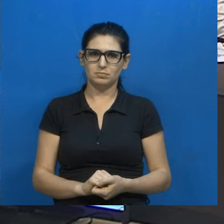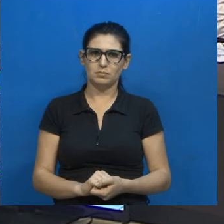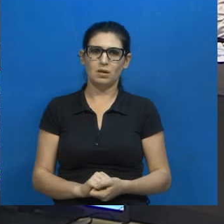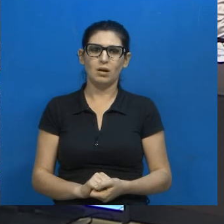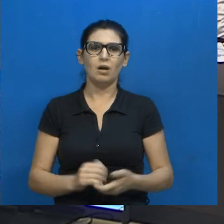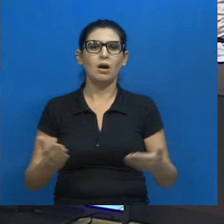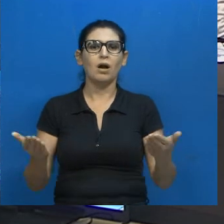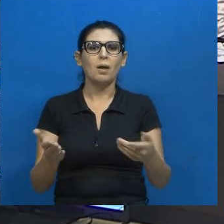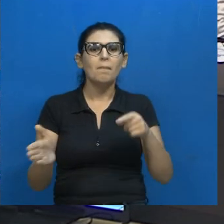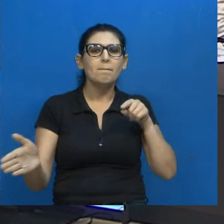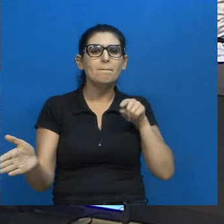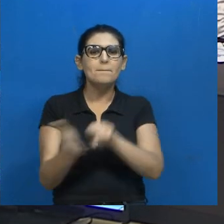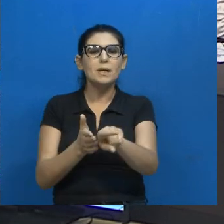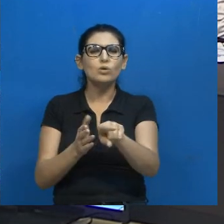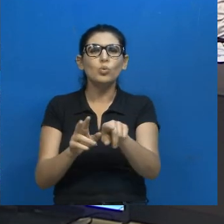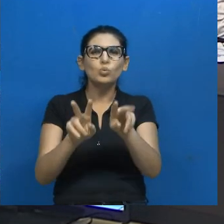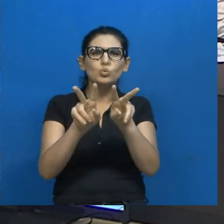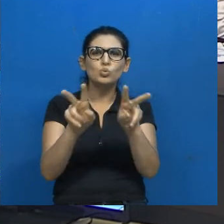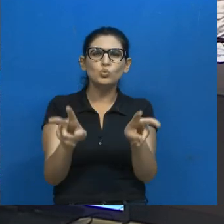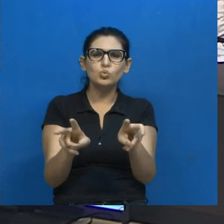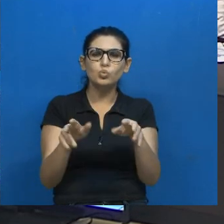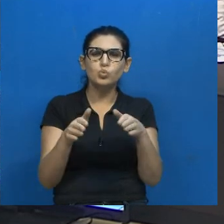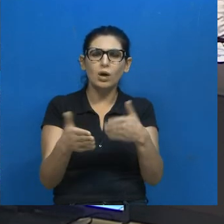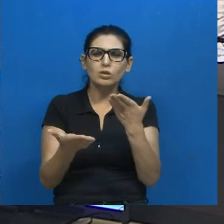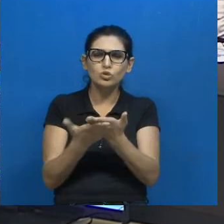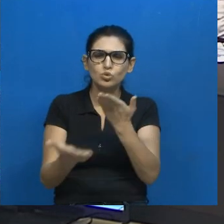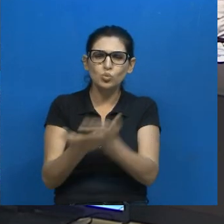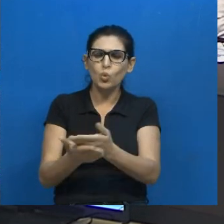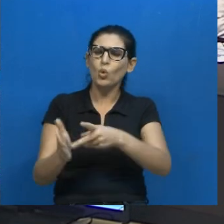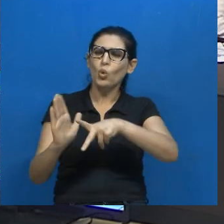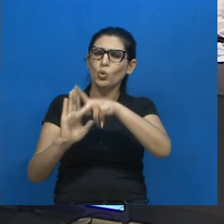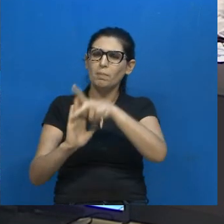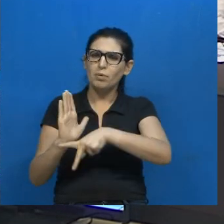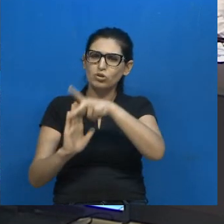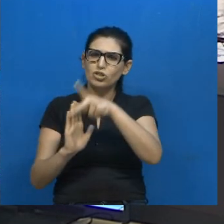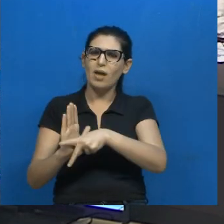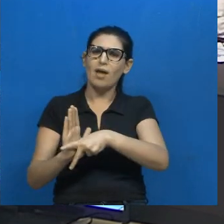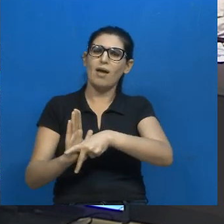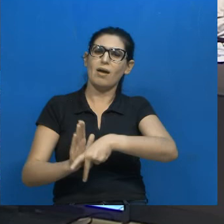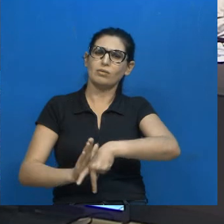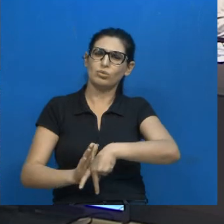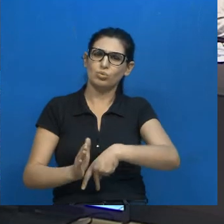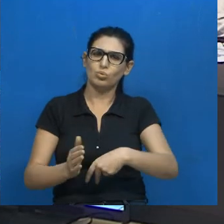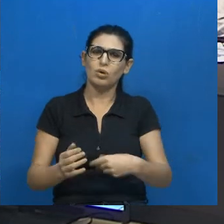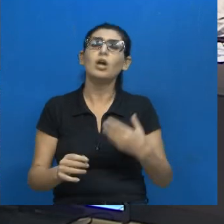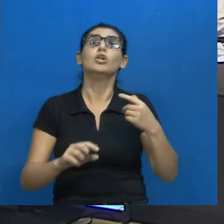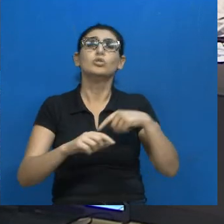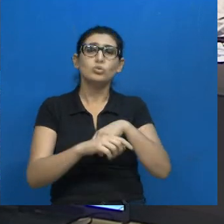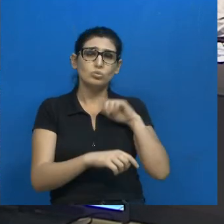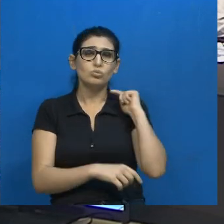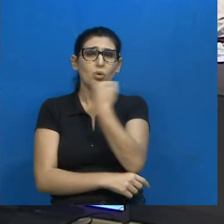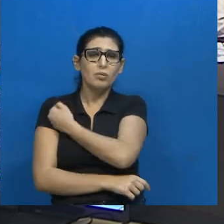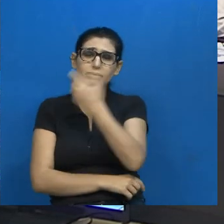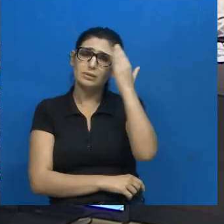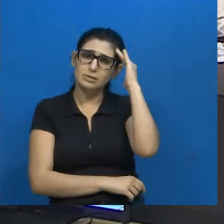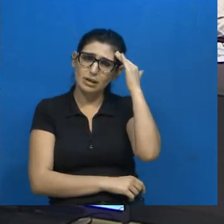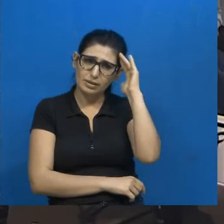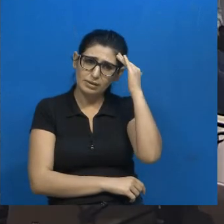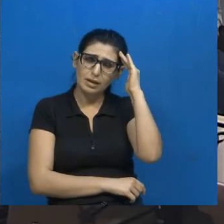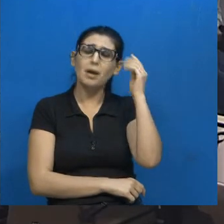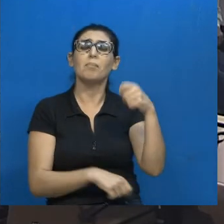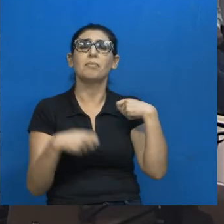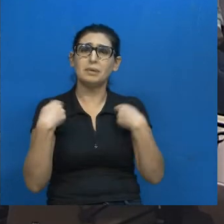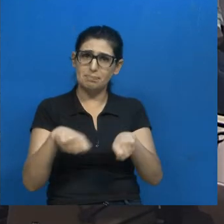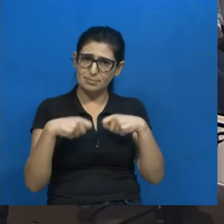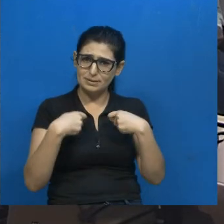Alguém tem alguma pergunta sobre o estudo, sobre o projeto? Vamos construir junto, gente. A gente já entendeu que isso aqui não é o suficiente, precisa